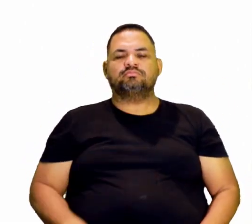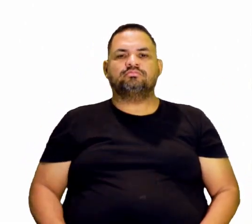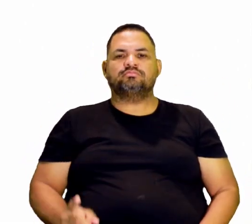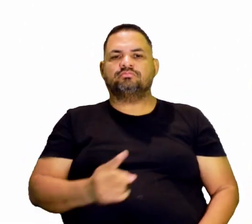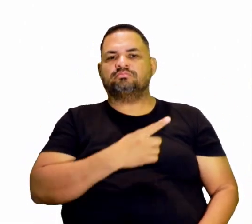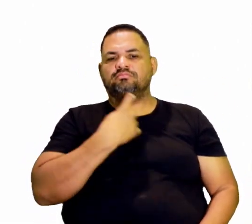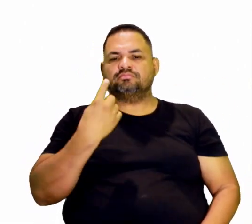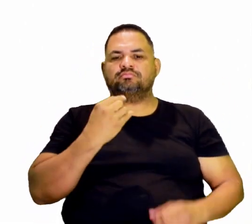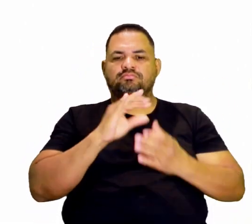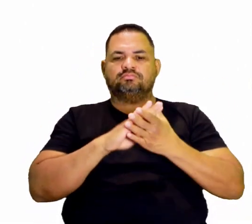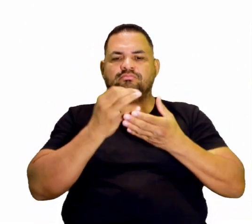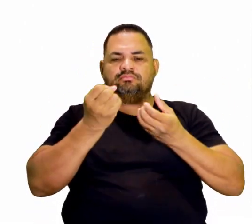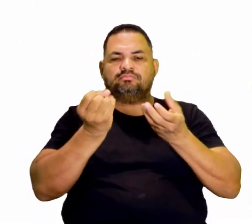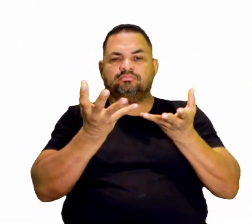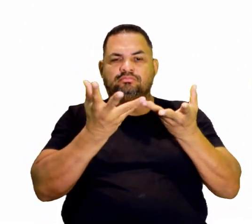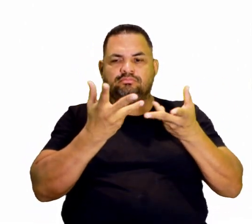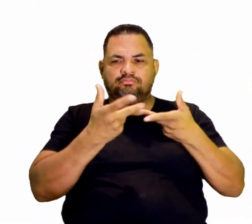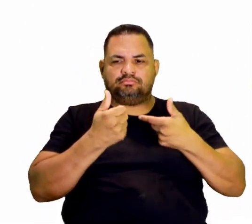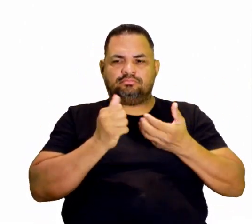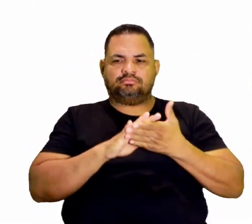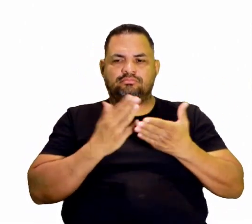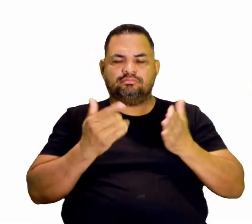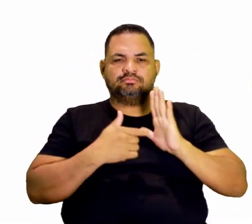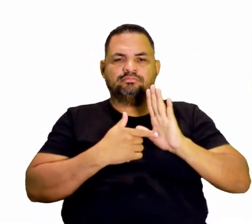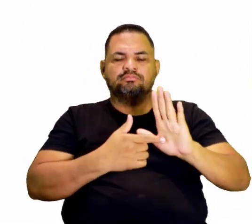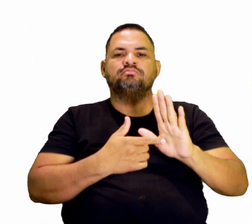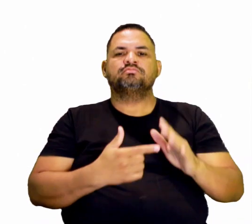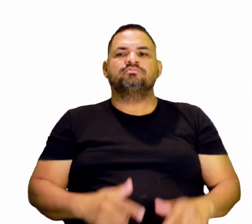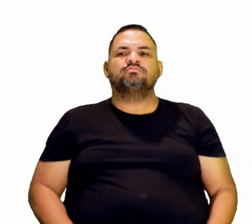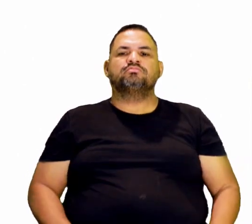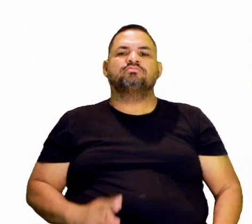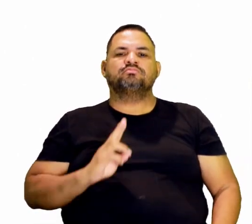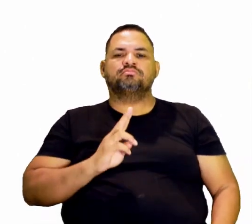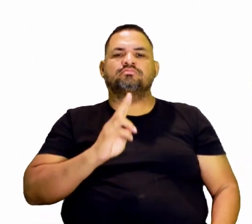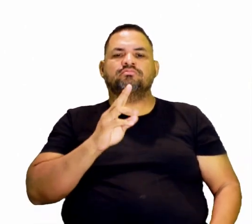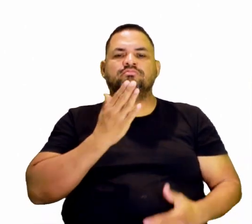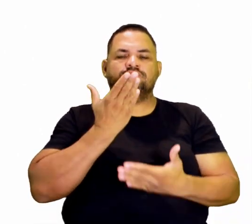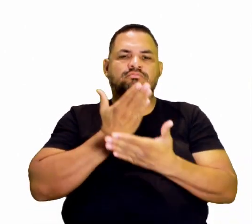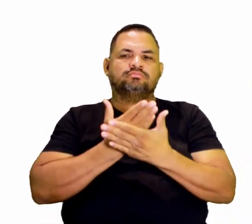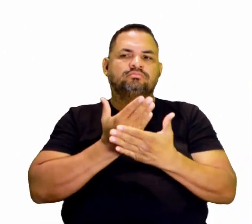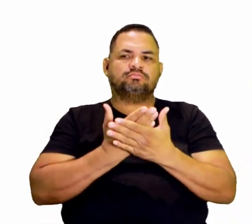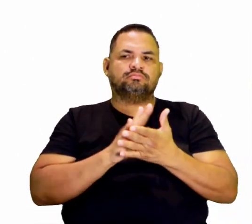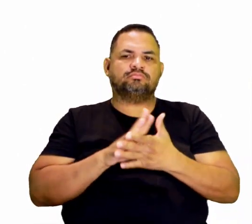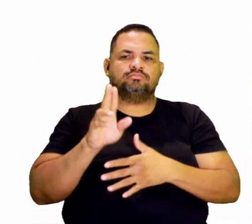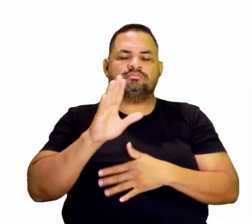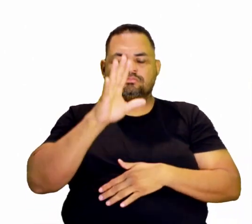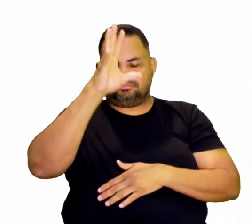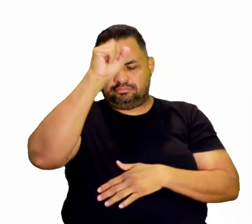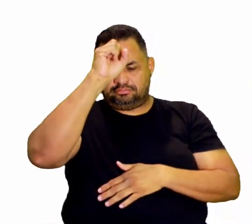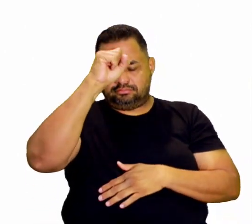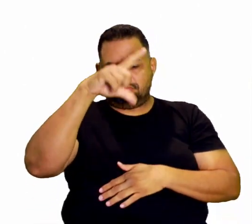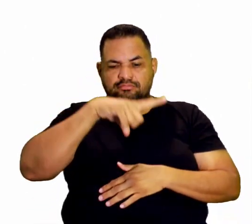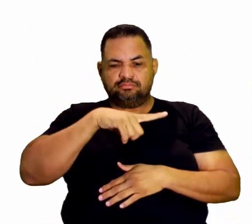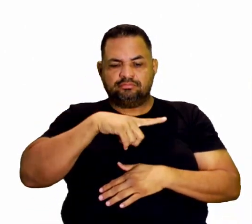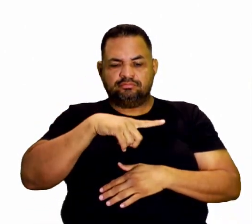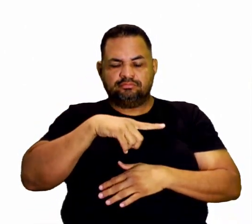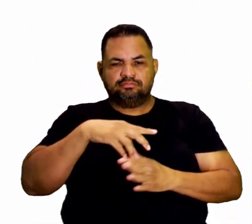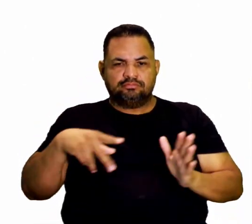estamos querendo destacar aqui durante o nosso estudo, que você aprenda a ter a